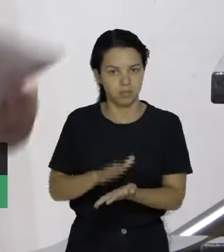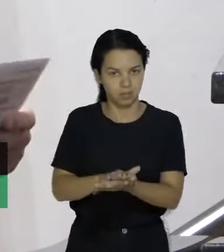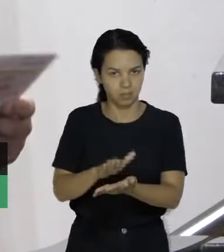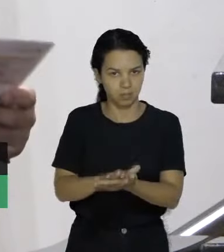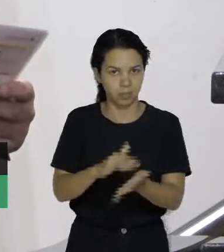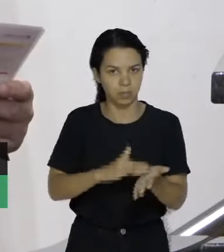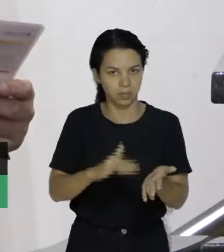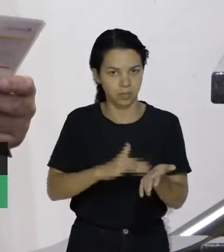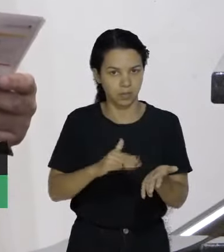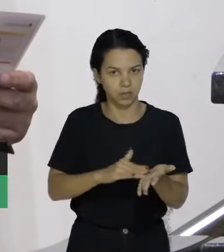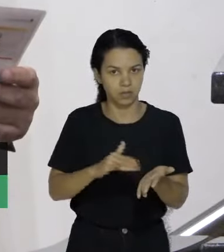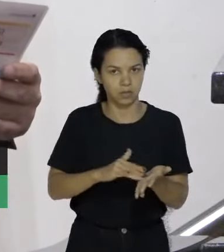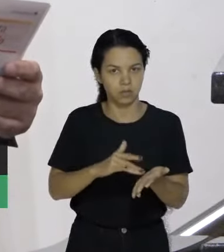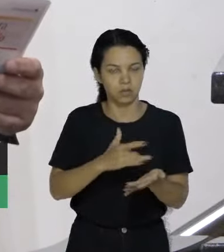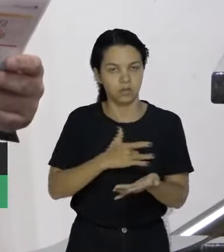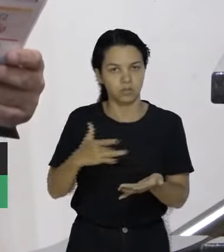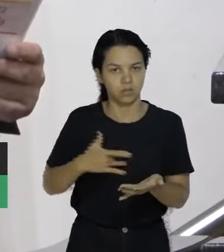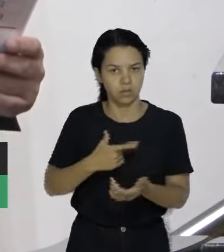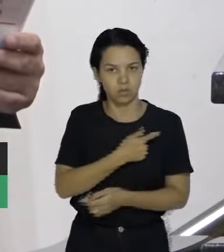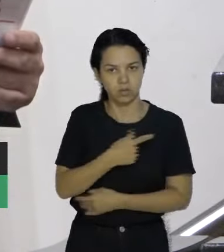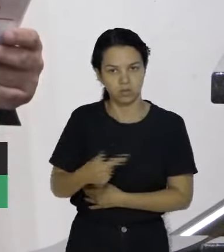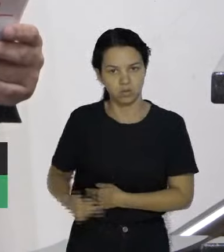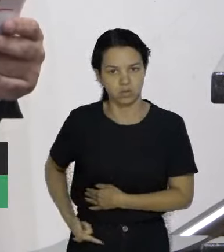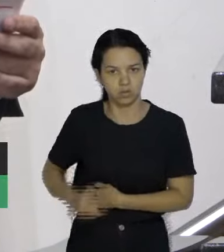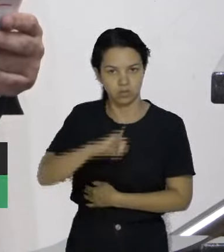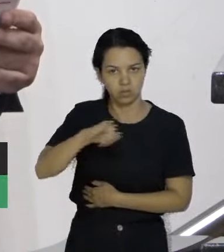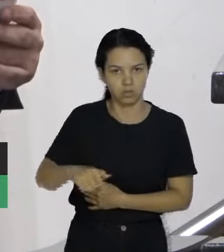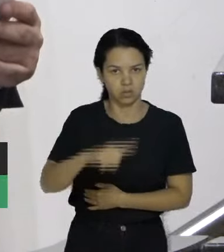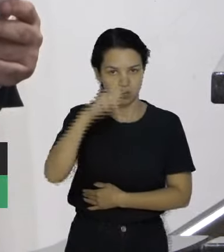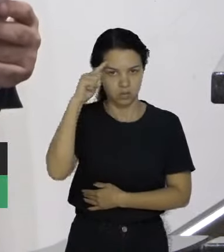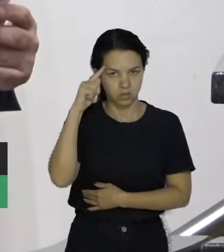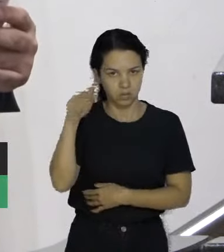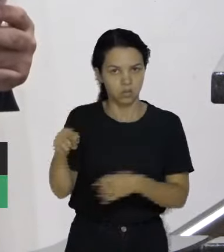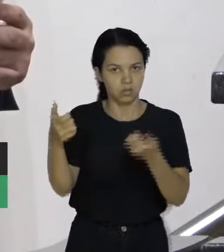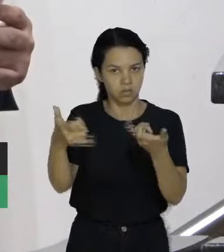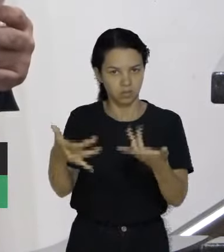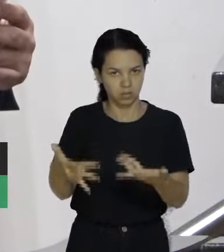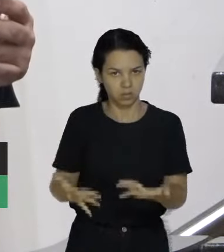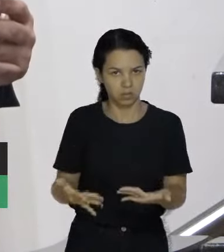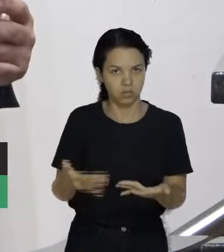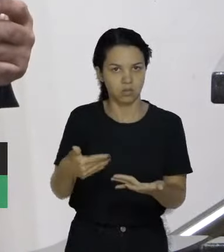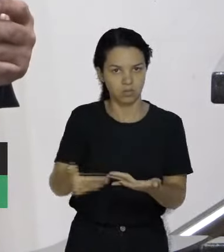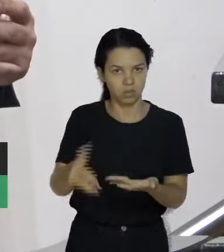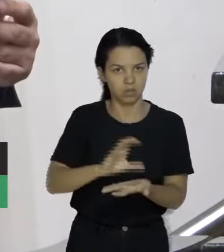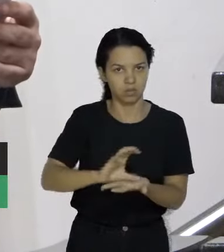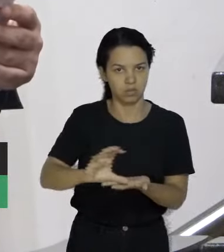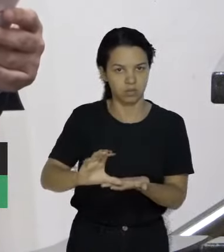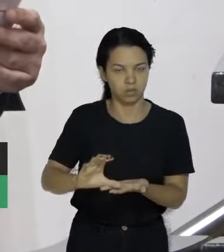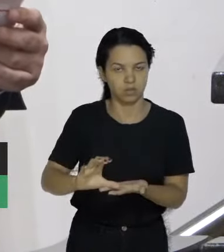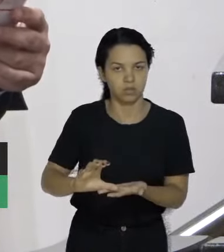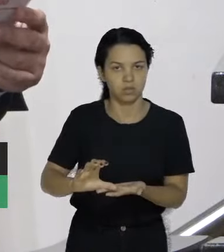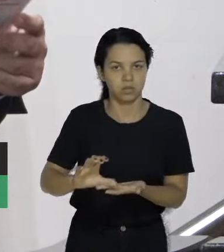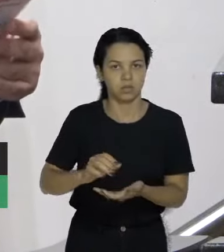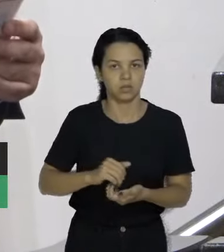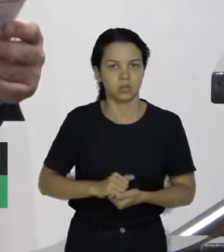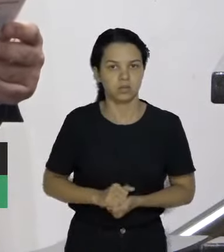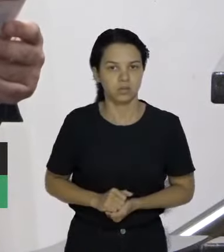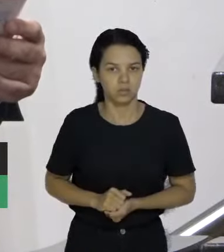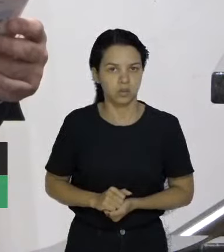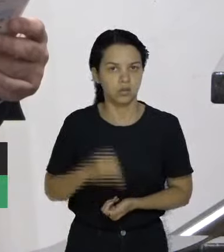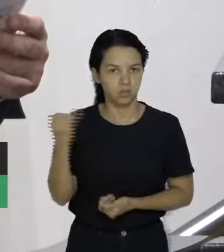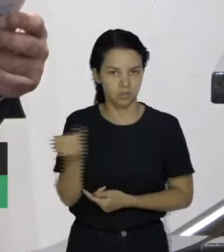saúde Governador Jorginho Mello por trazer essa situação e que será investido aí e como diz a secretária né Eu acho que